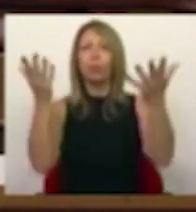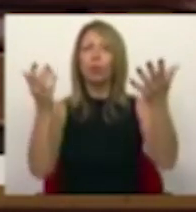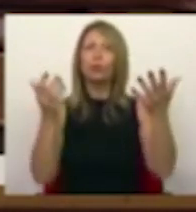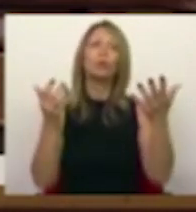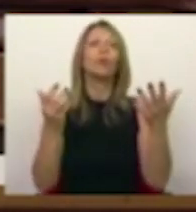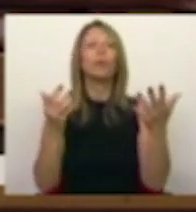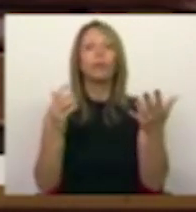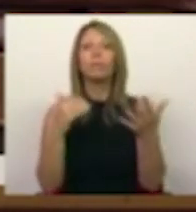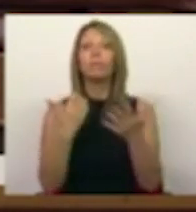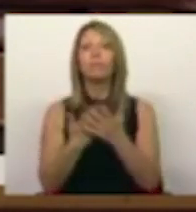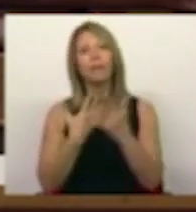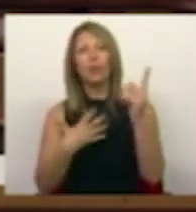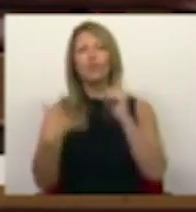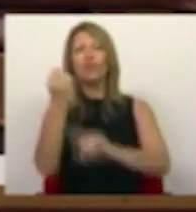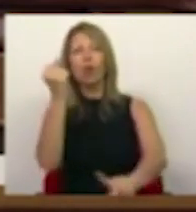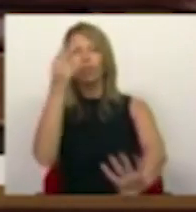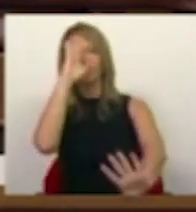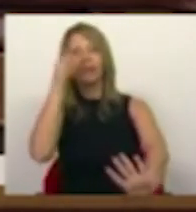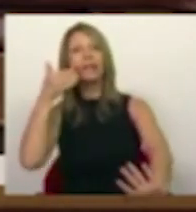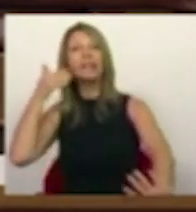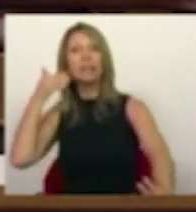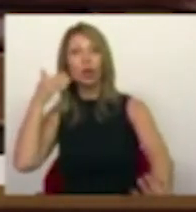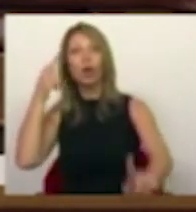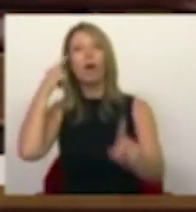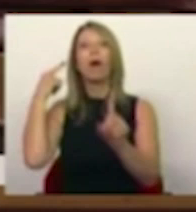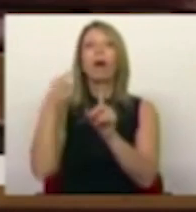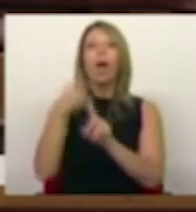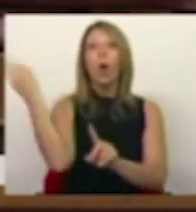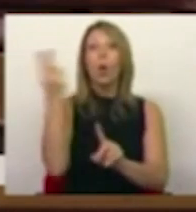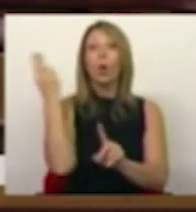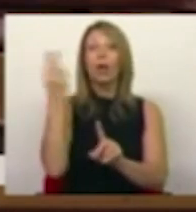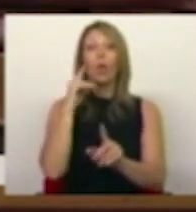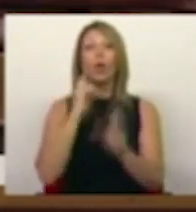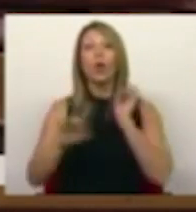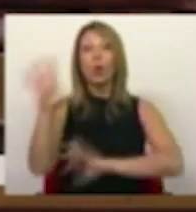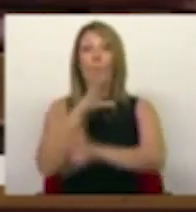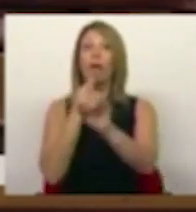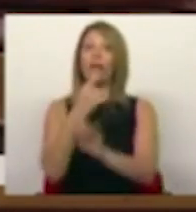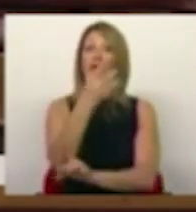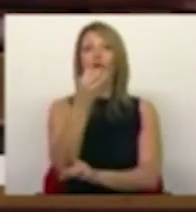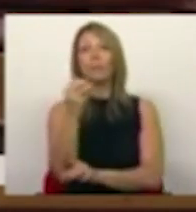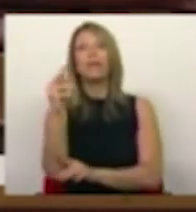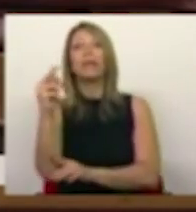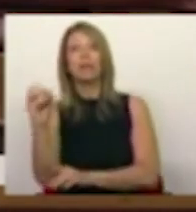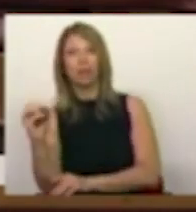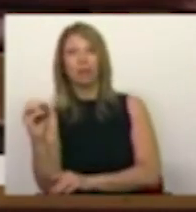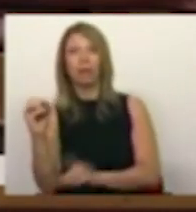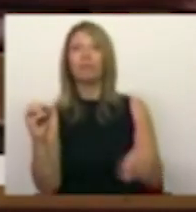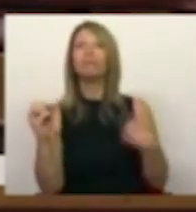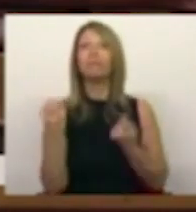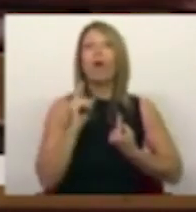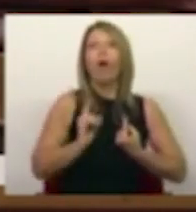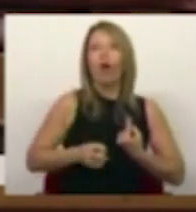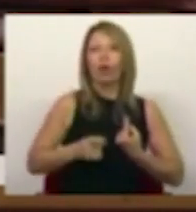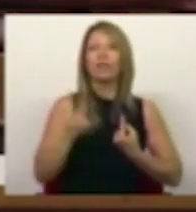alcançar antecipadamente a meta que a União Europeia fixou só para 2030 de termos 60%